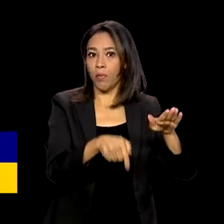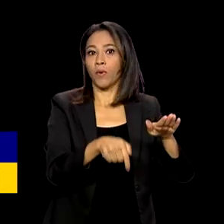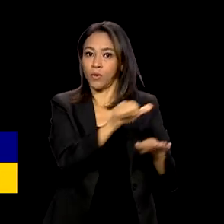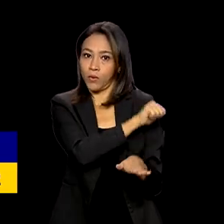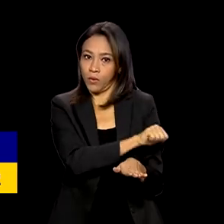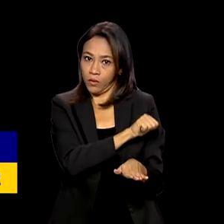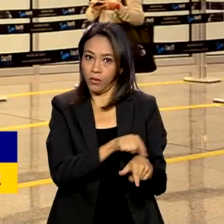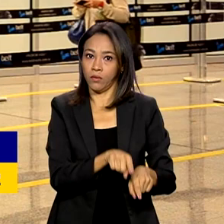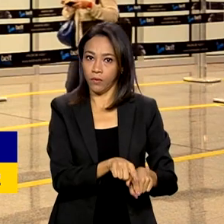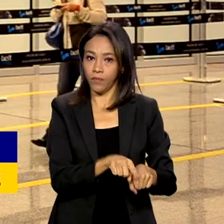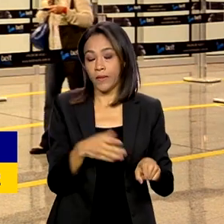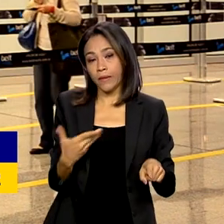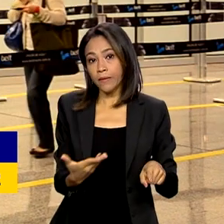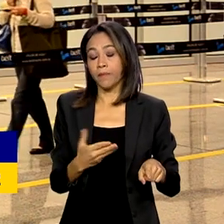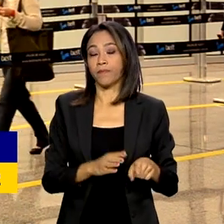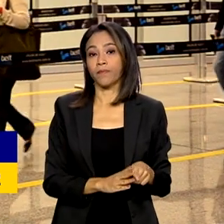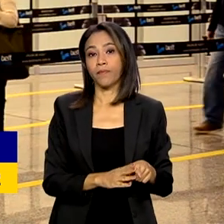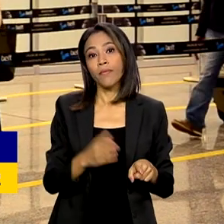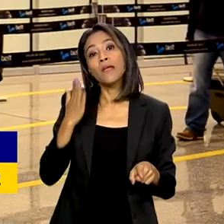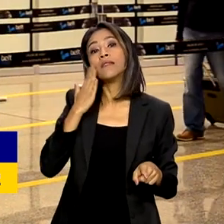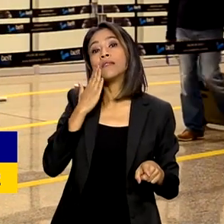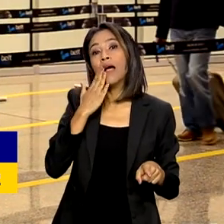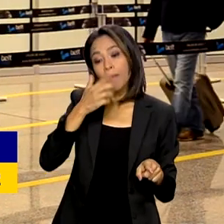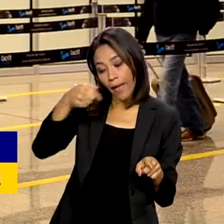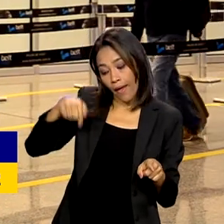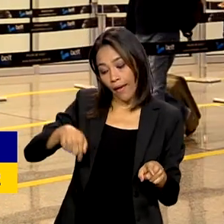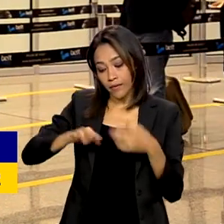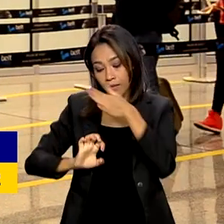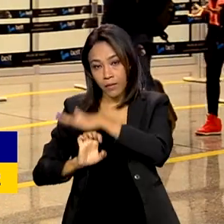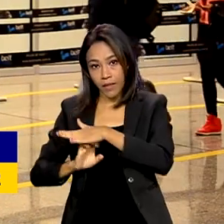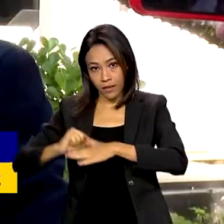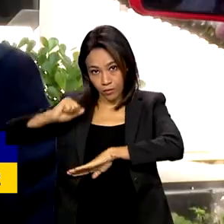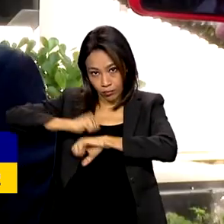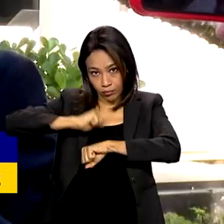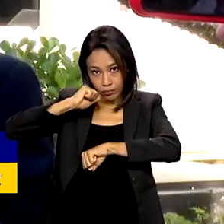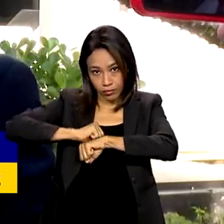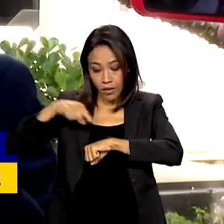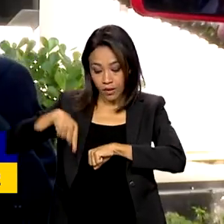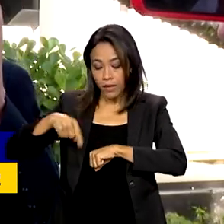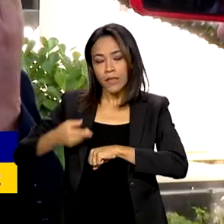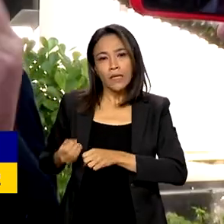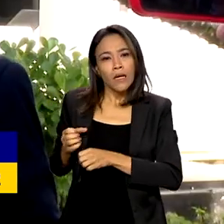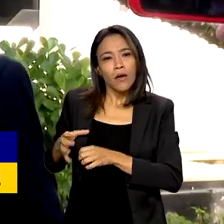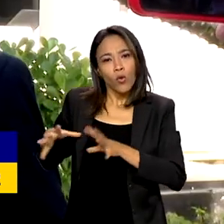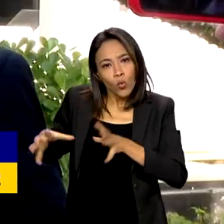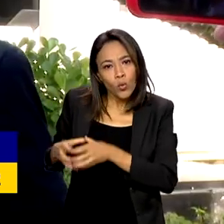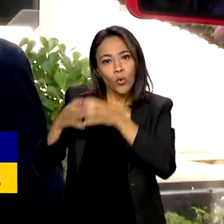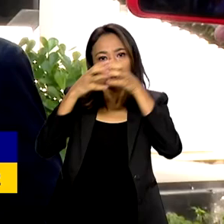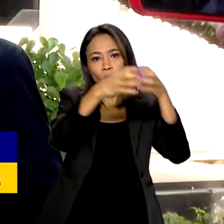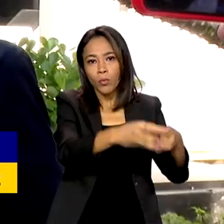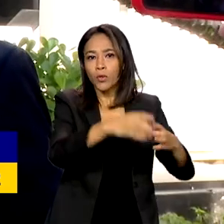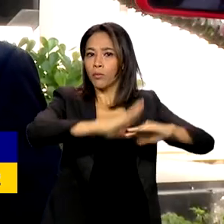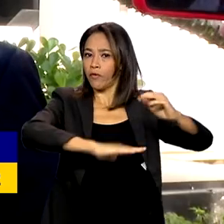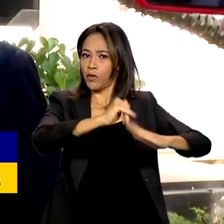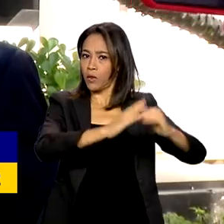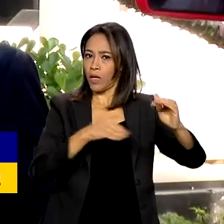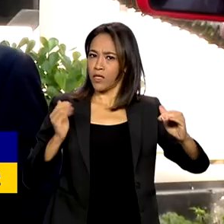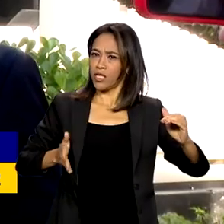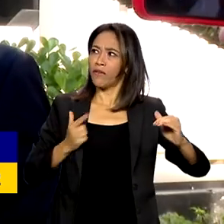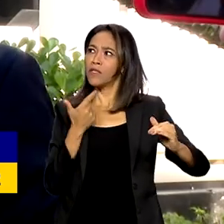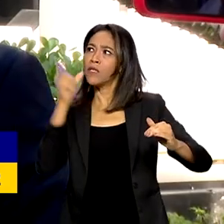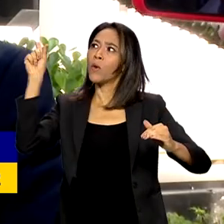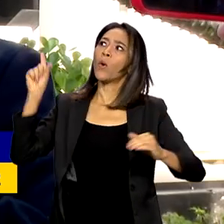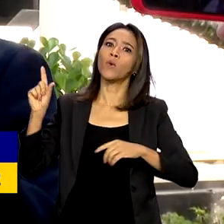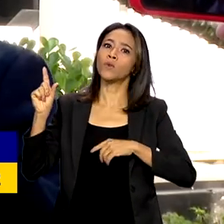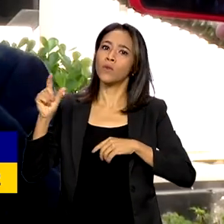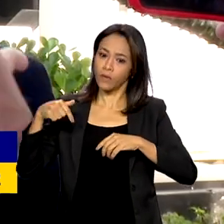do Galeão. Então, quem sabe se ela trouxesse os profissionais dela que já fazem lá, por exemplo, em Singapura,